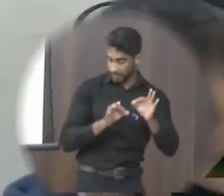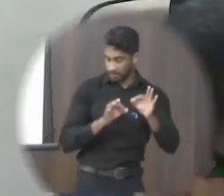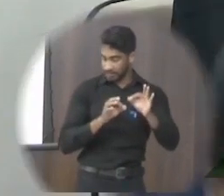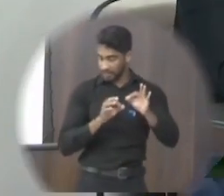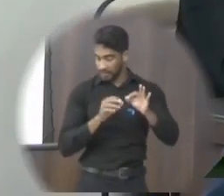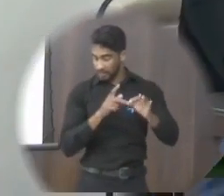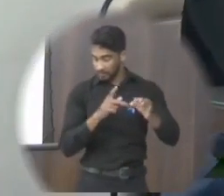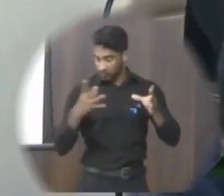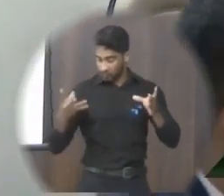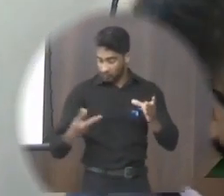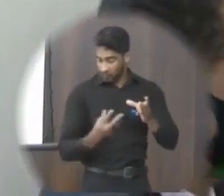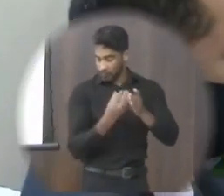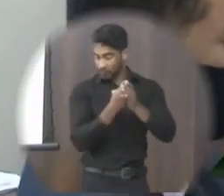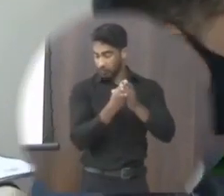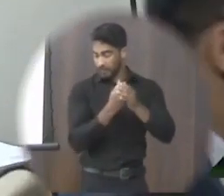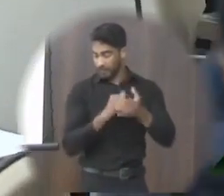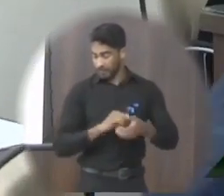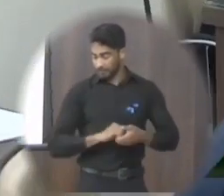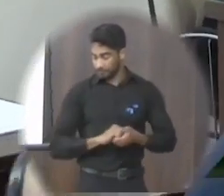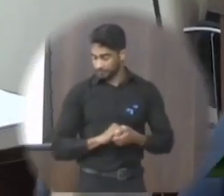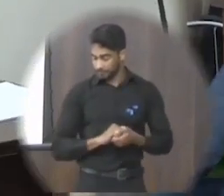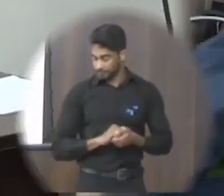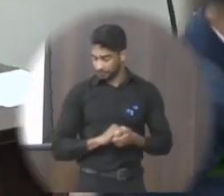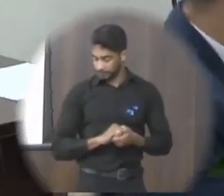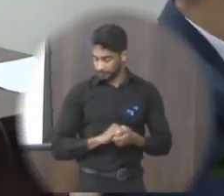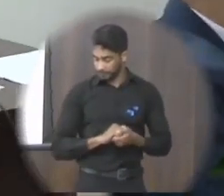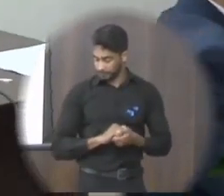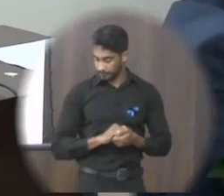dá outras providências.